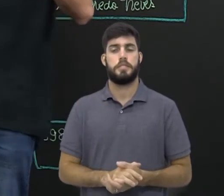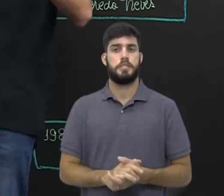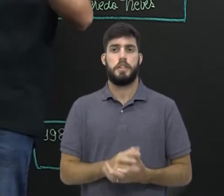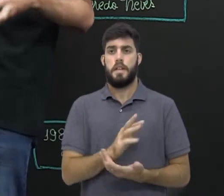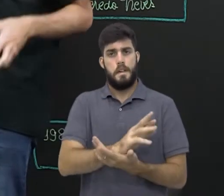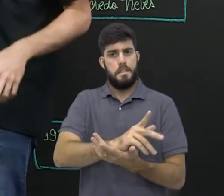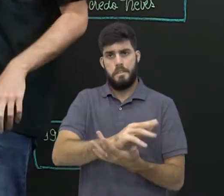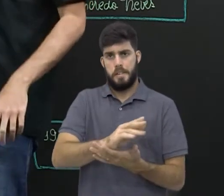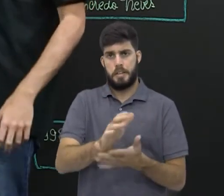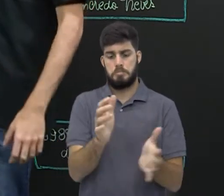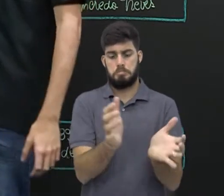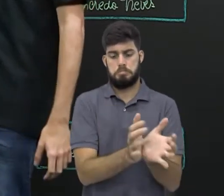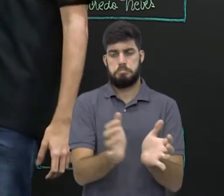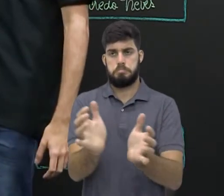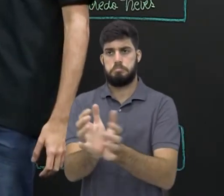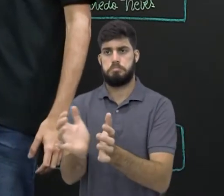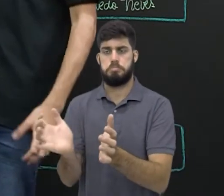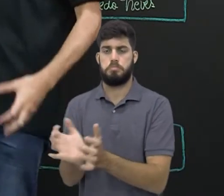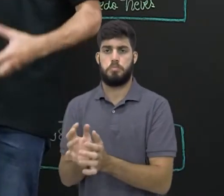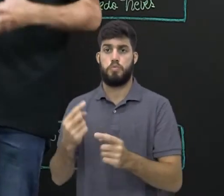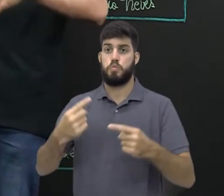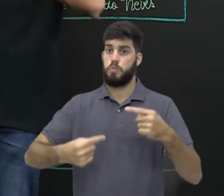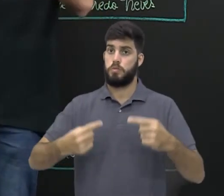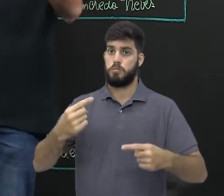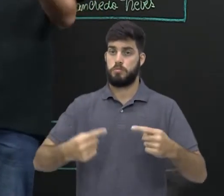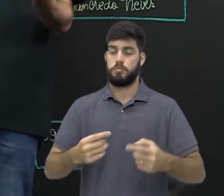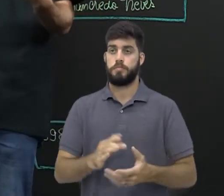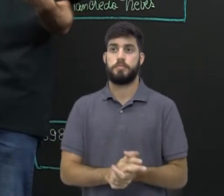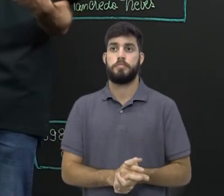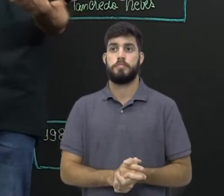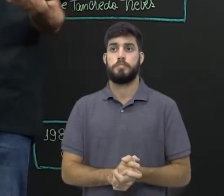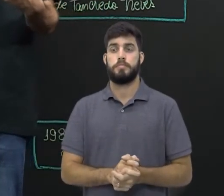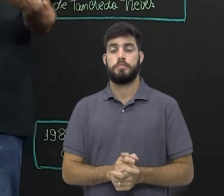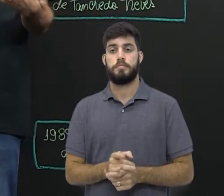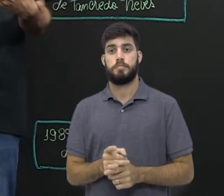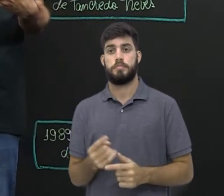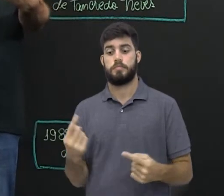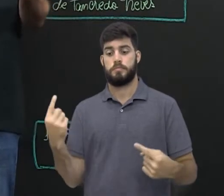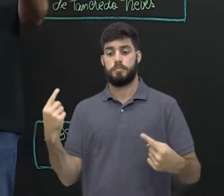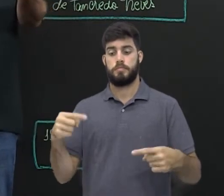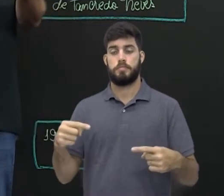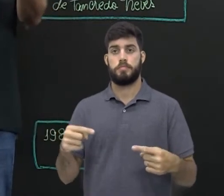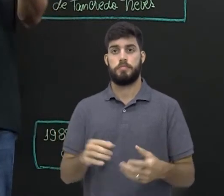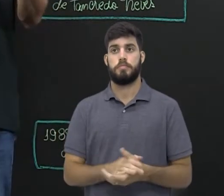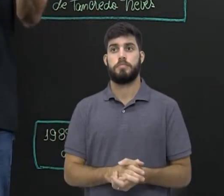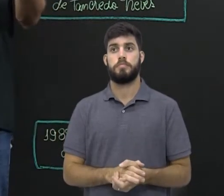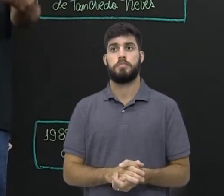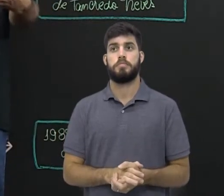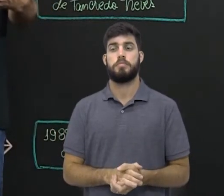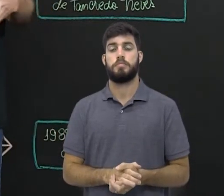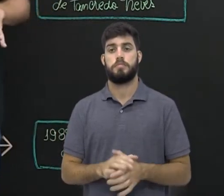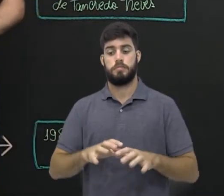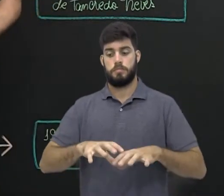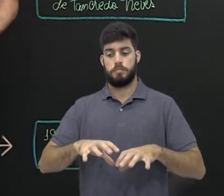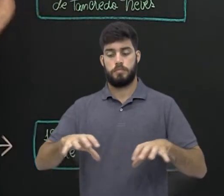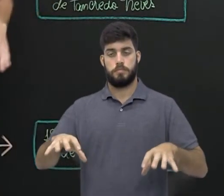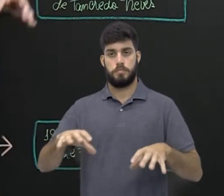dos partidos, eles são criados nesse momento e a oposição à ditadura, ela se